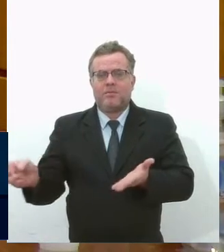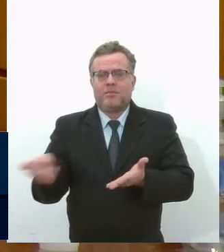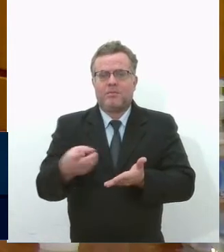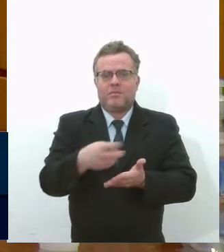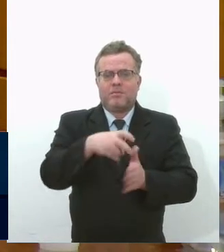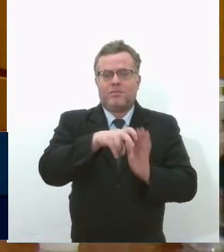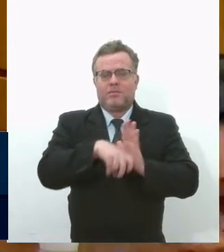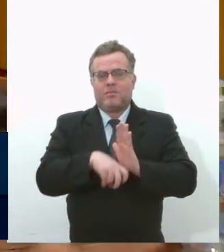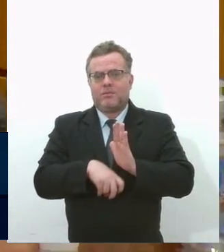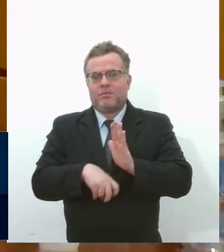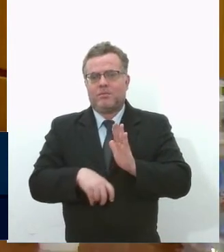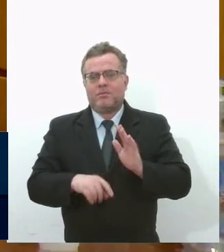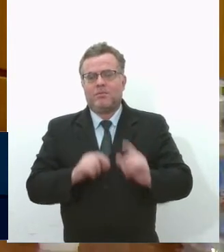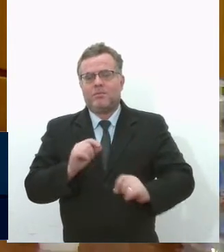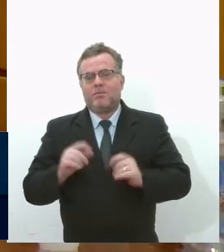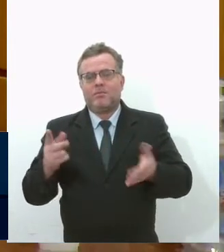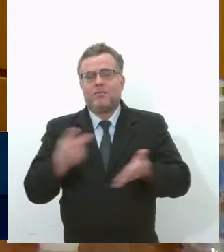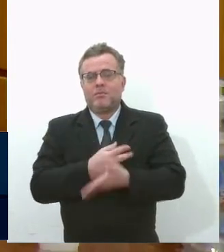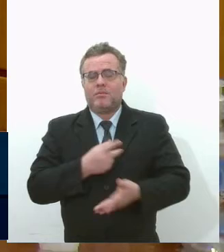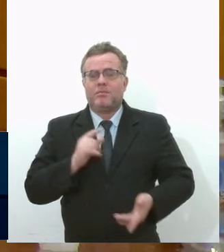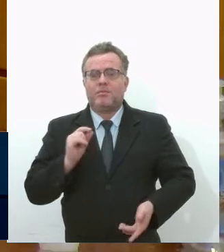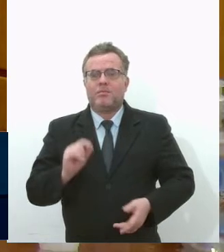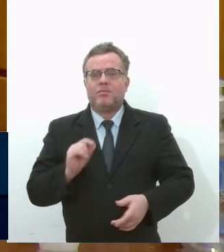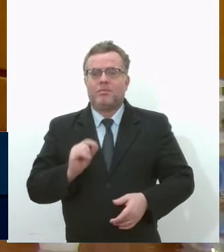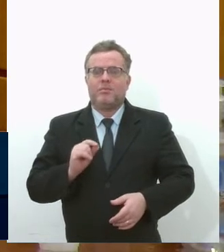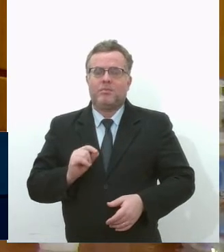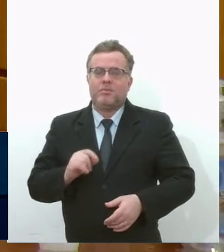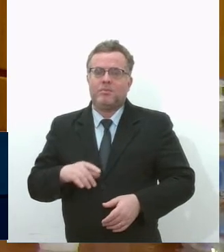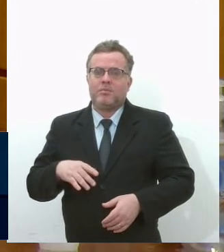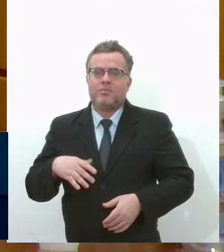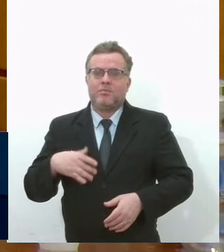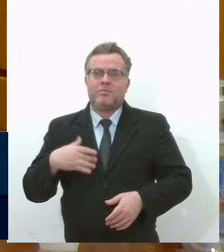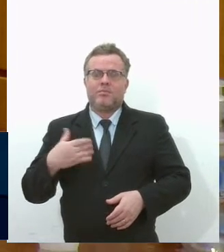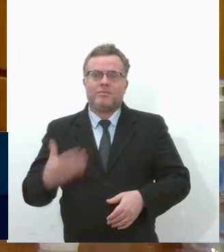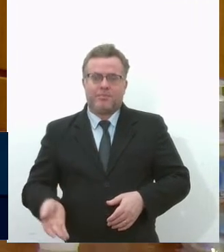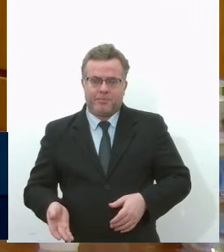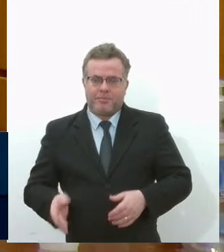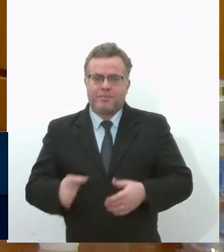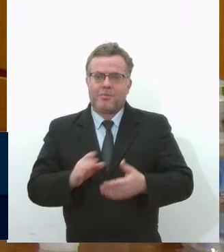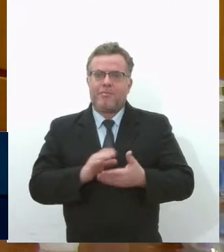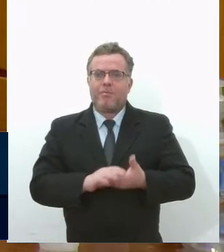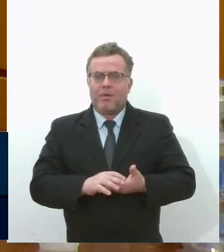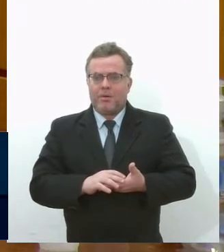que é que acontece? Ao ser contribuinte, ao ser